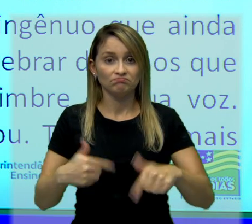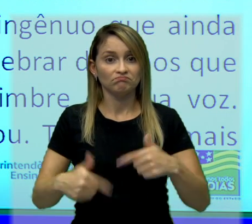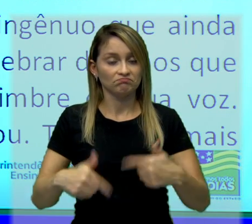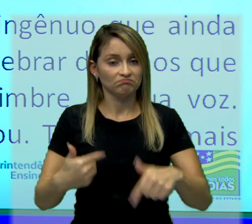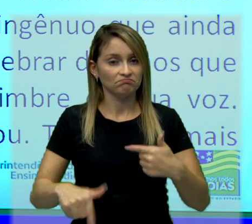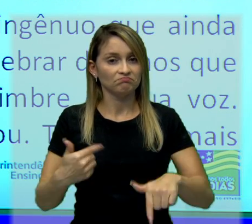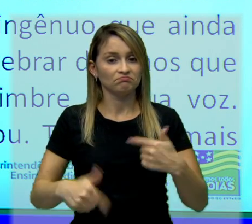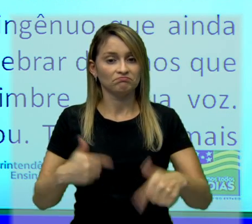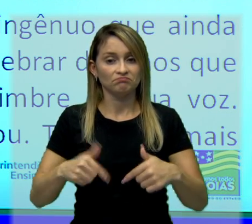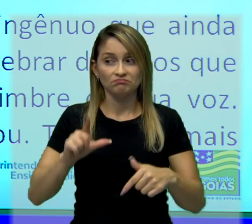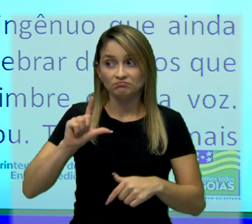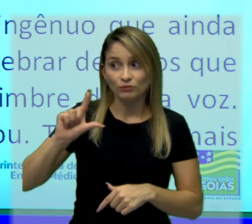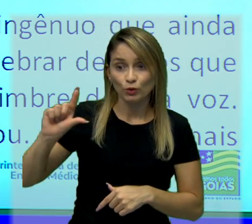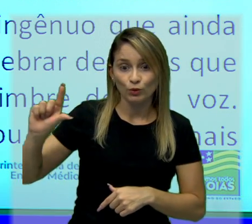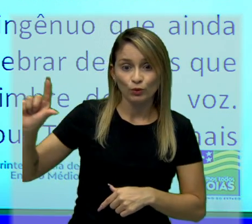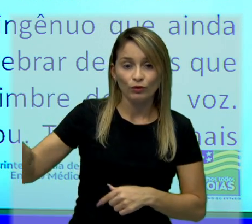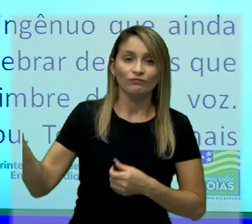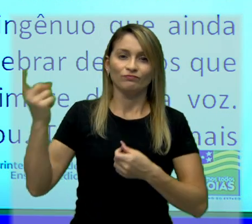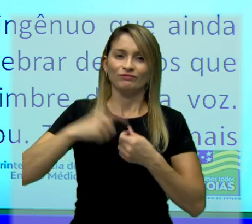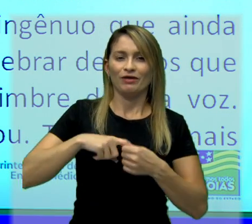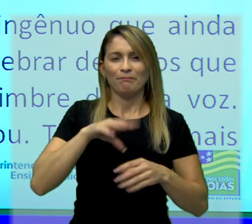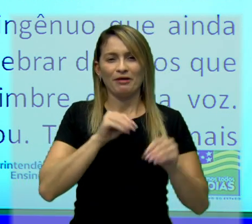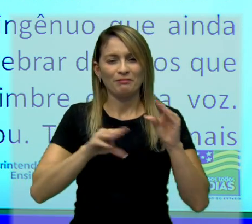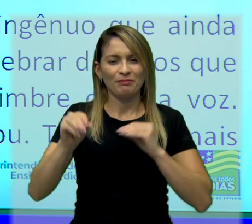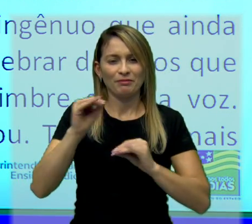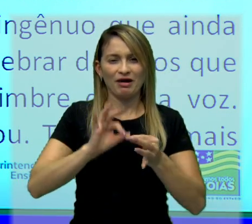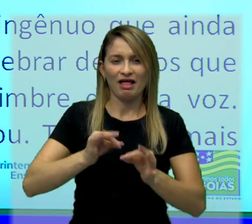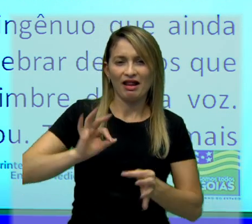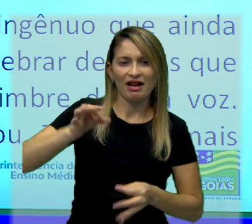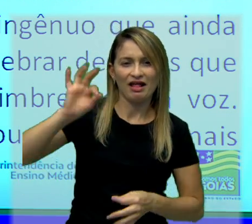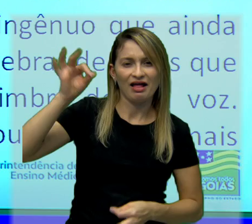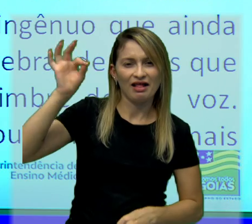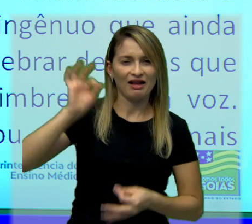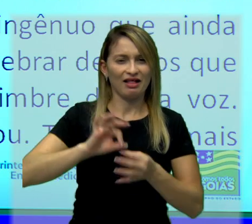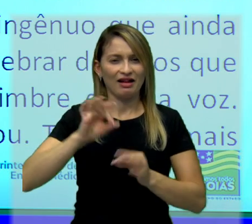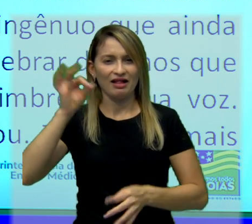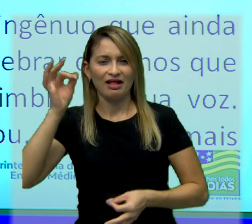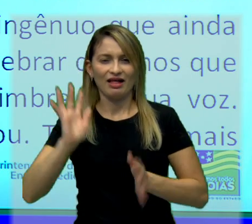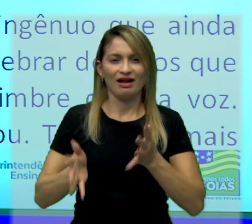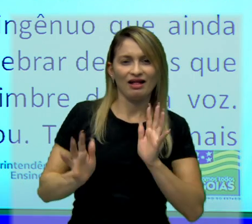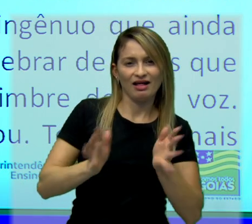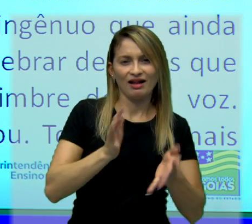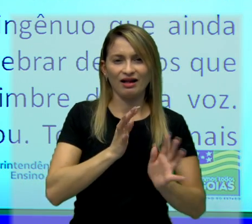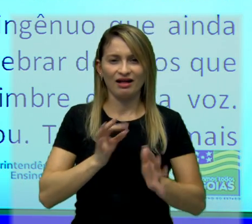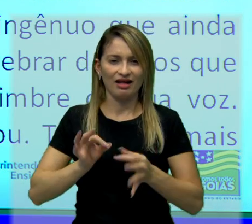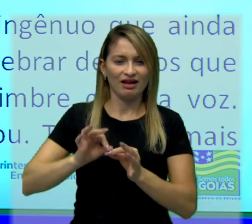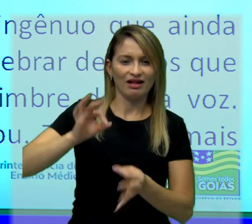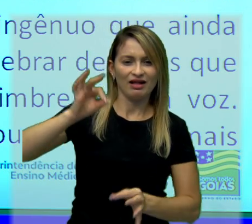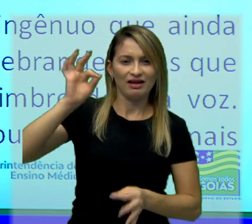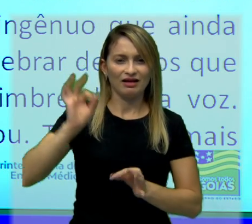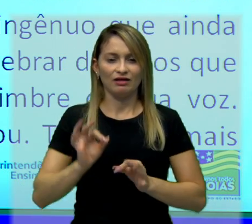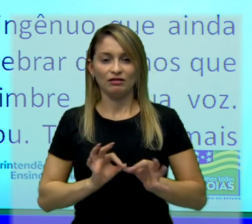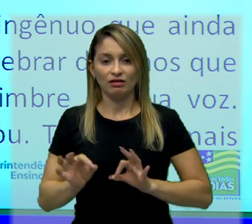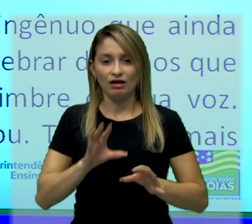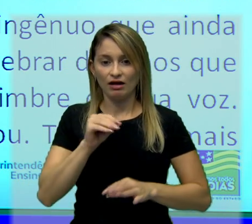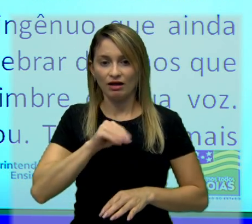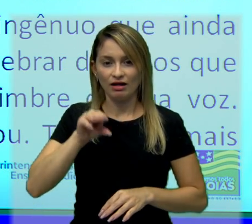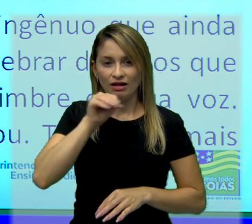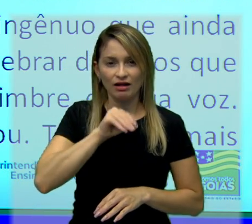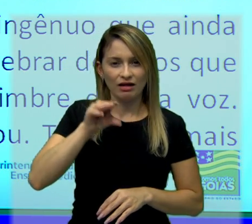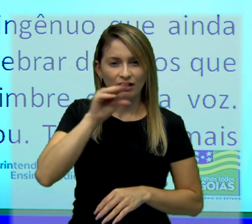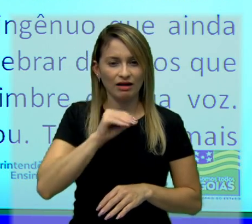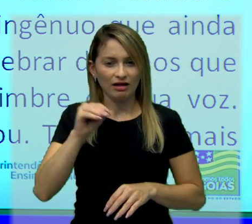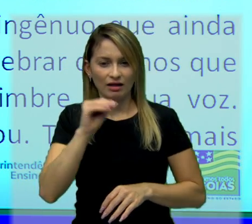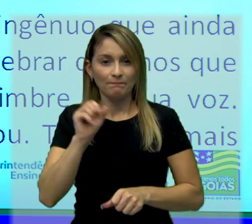ao trabalho. Mal viravam as costas, voltavam a taramelar. As mãos não paravam, as línguas